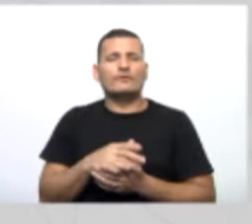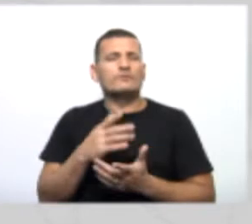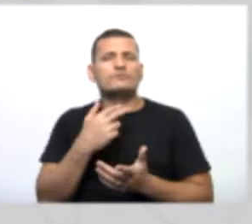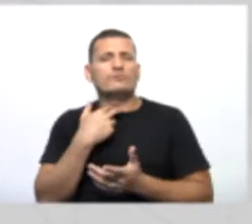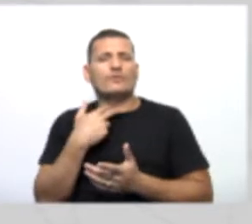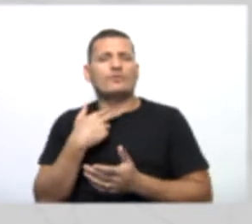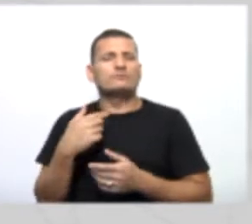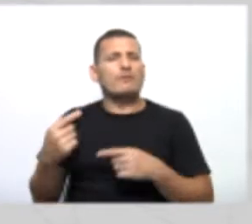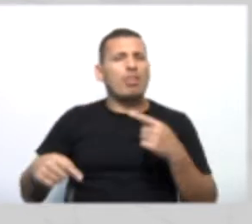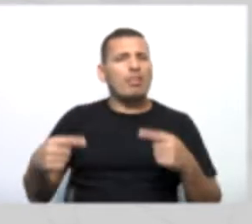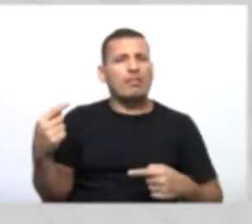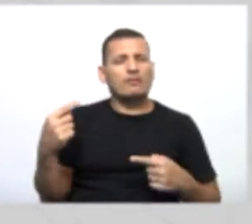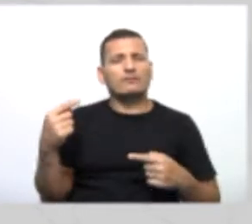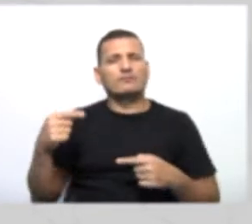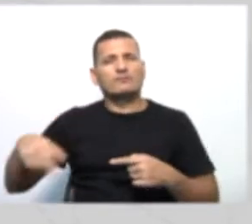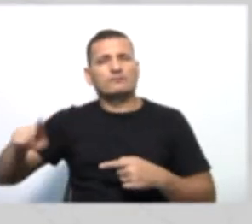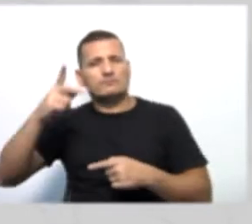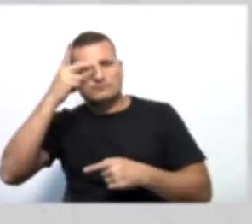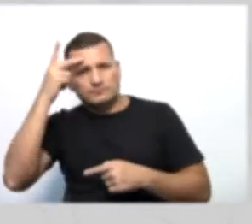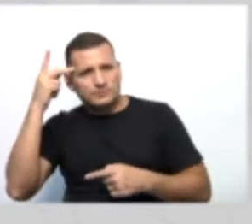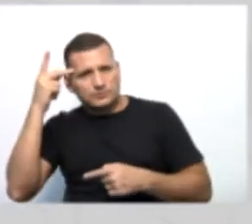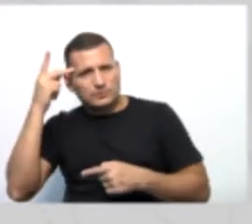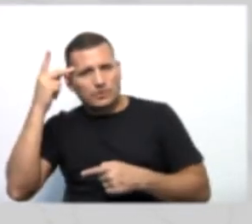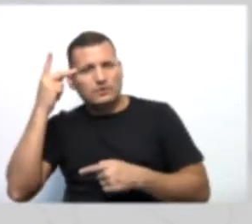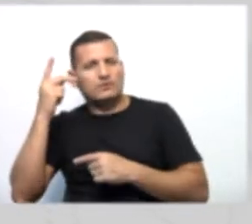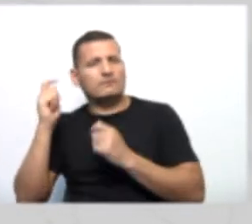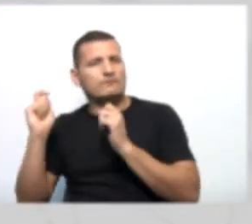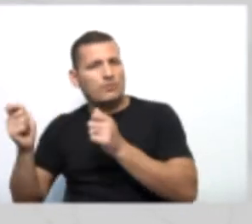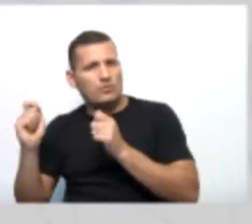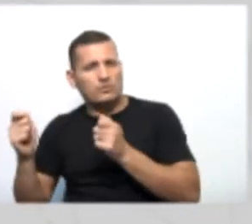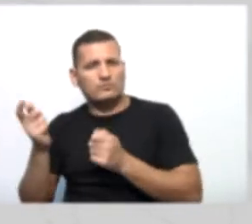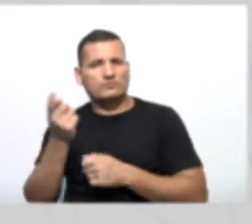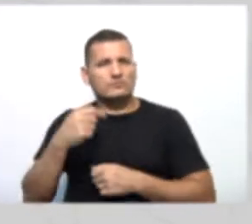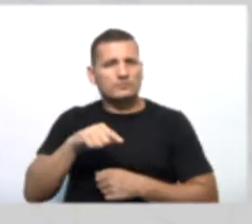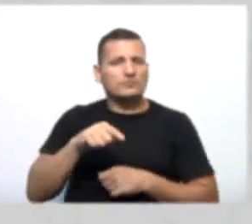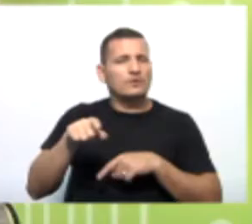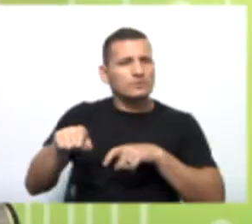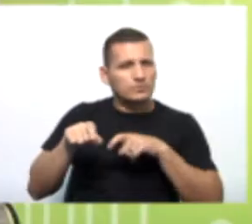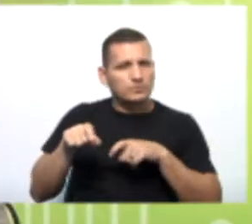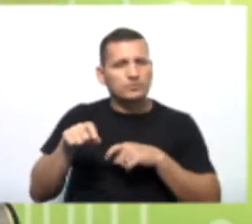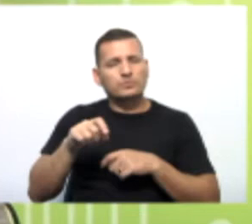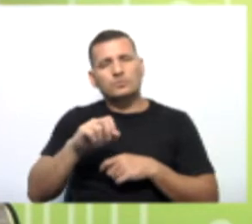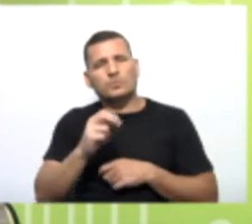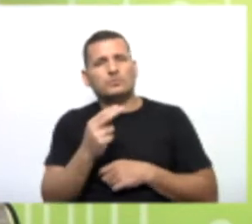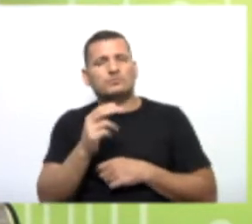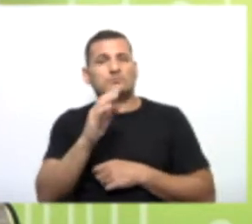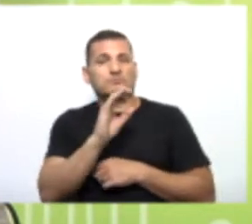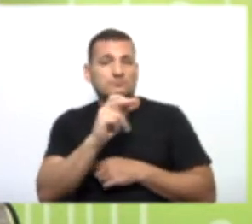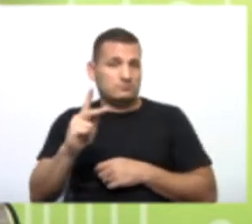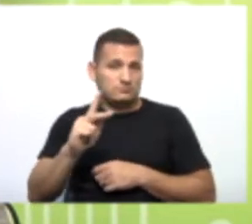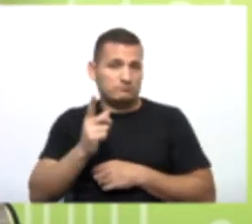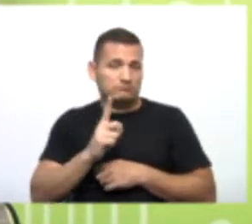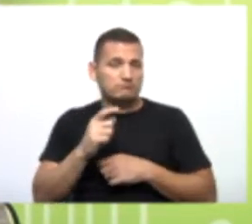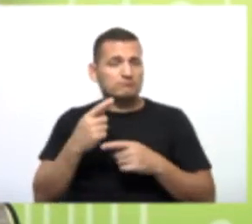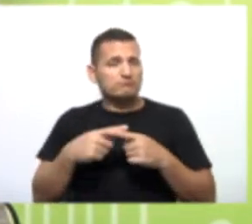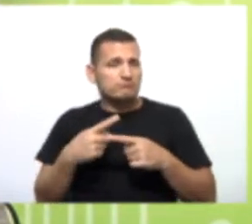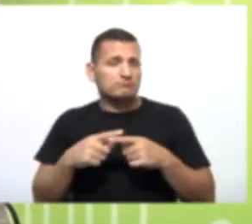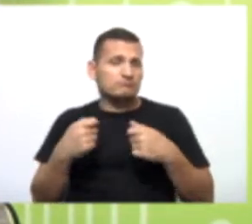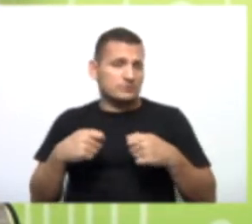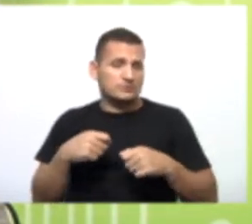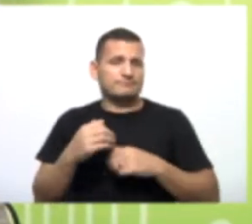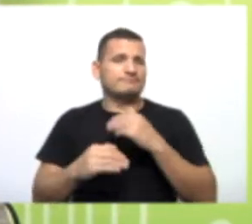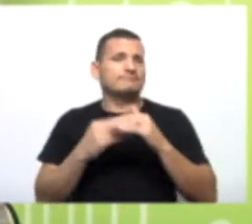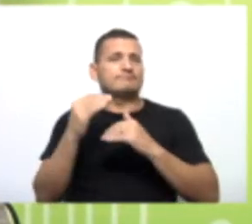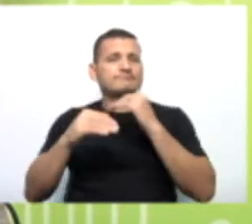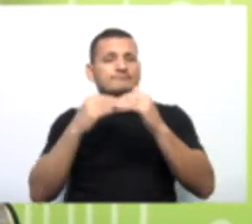brigando ambientalistas e empresários, não é? Agricultores, donos de cooperativas, por exemplo, porque é necessário o desenvolvimento. O que